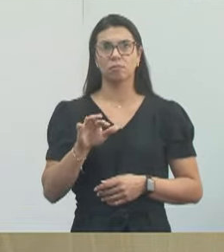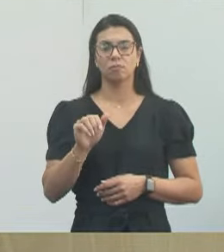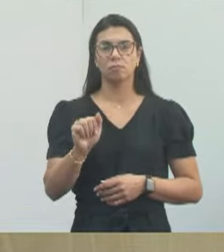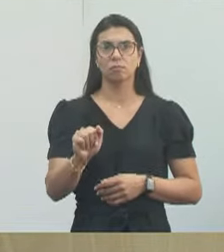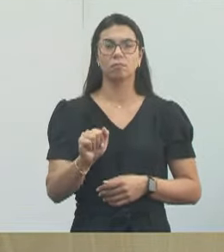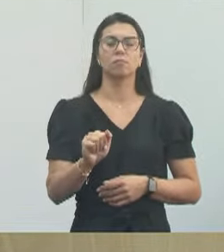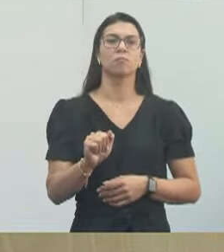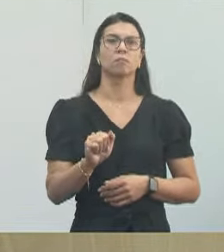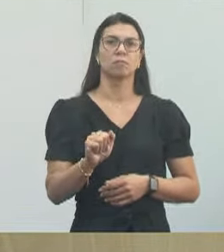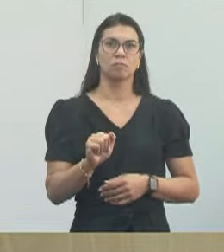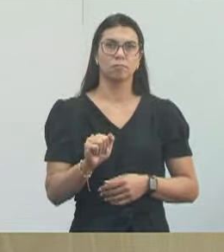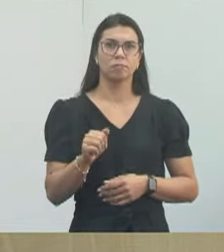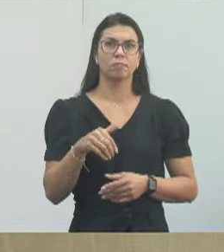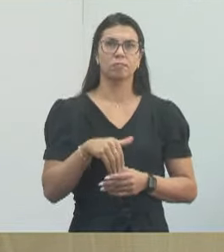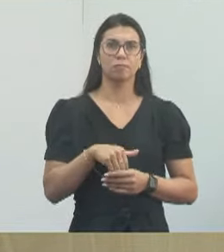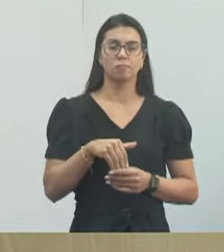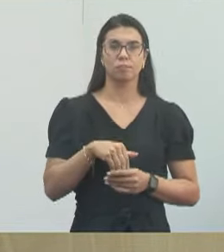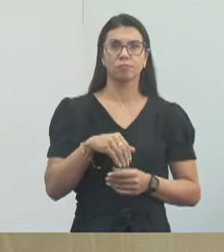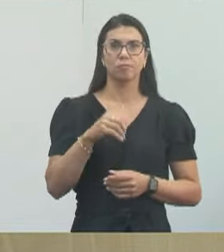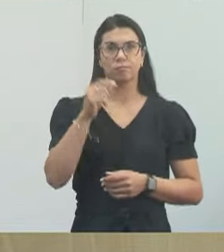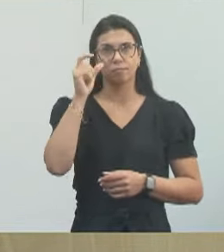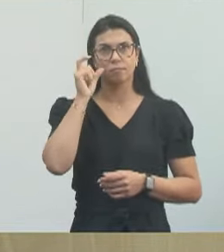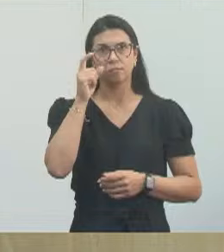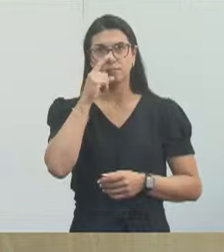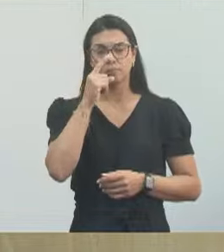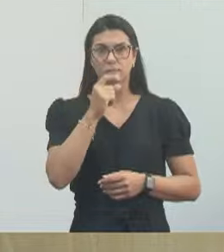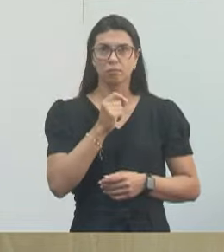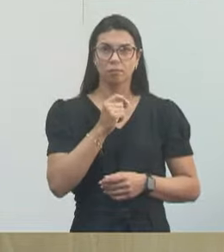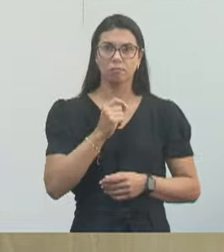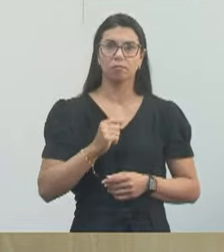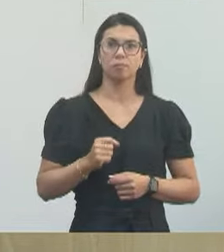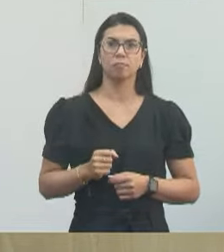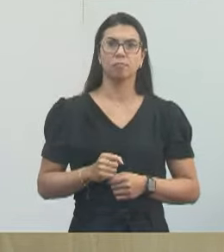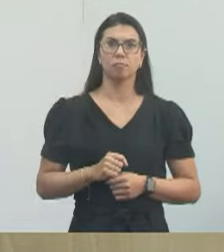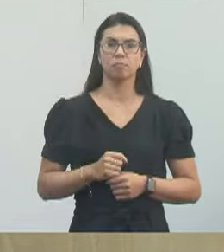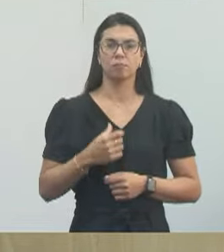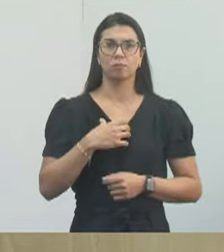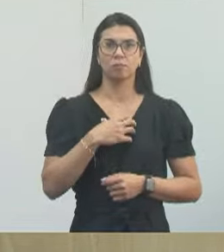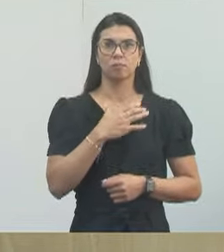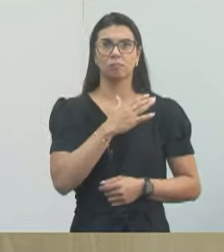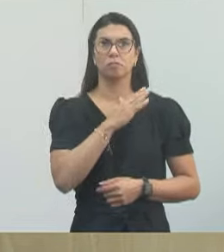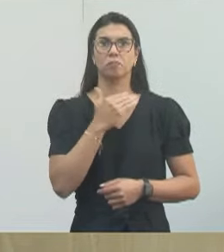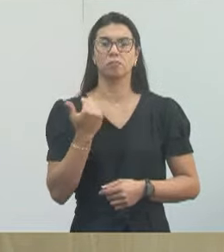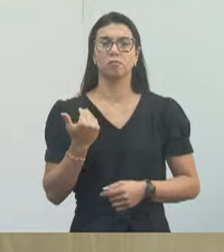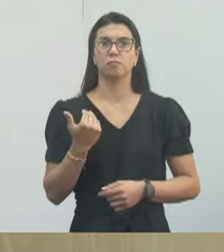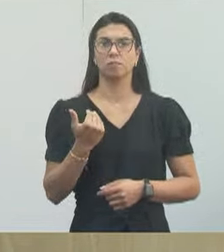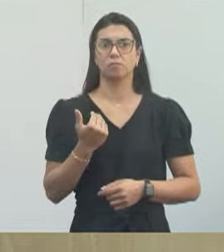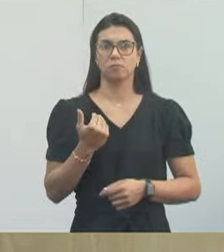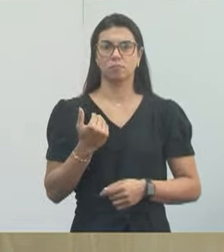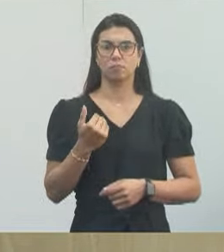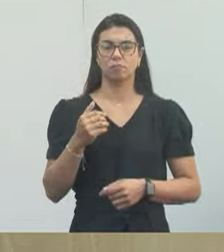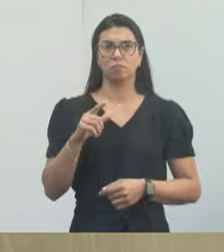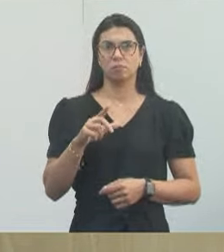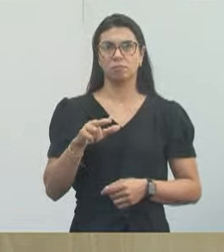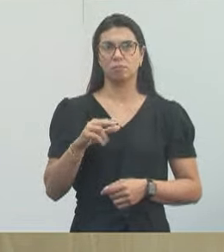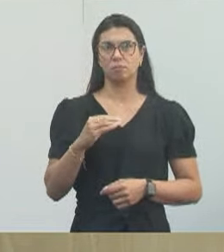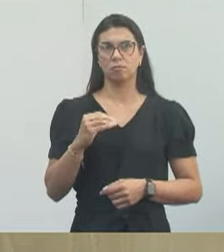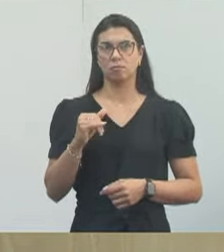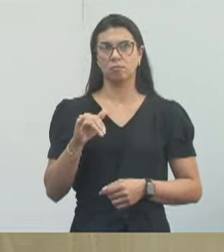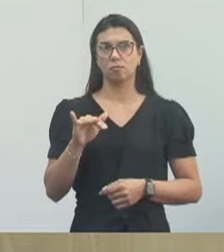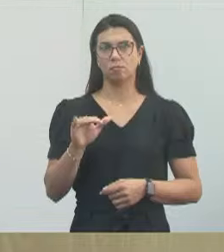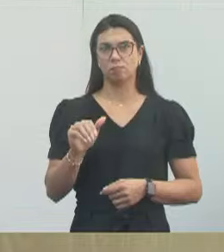formulado pelo vereador Abner Rosa voto pelo voto pesar pelo falecimento de Lúcia Maria do